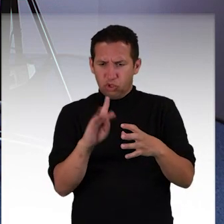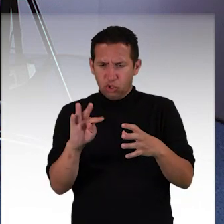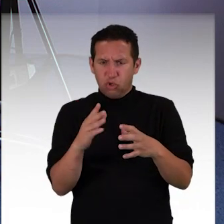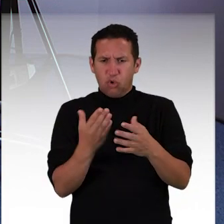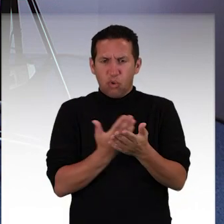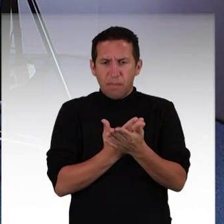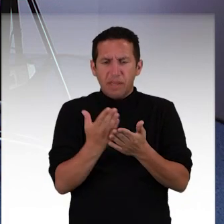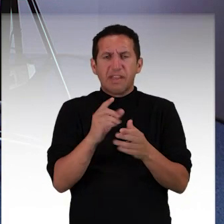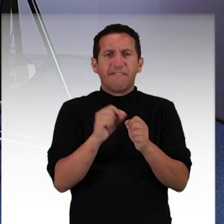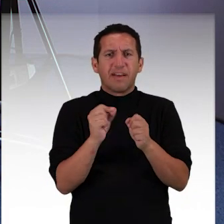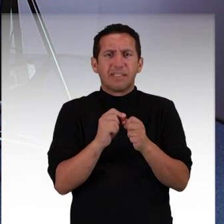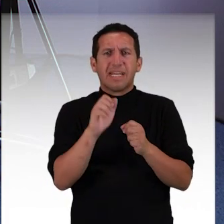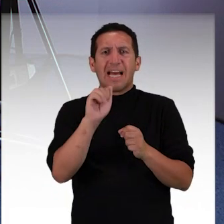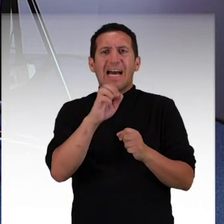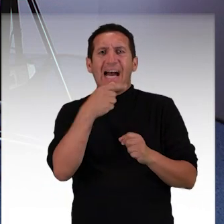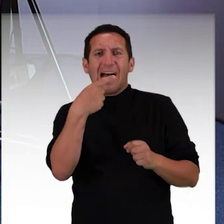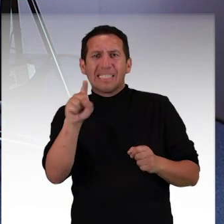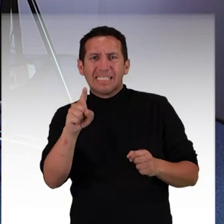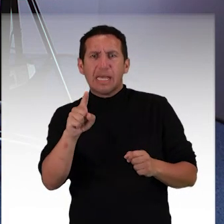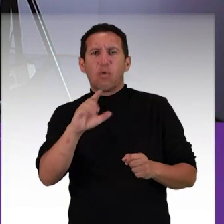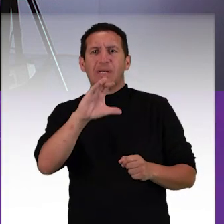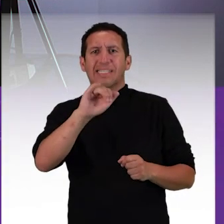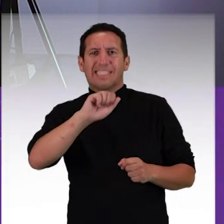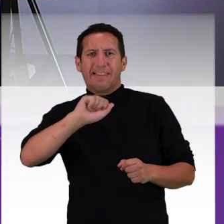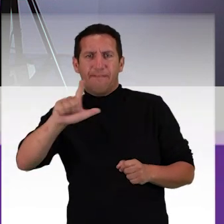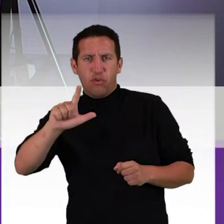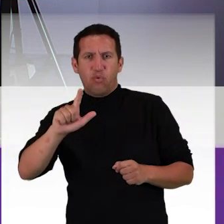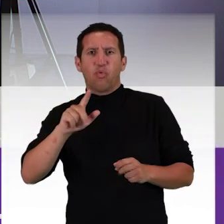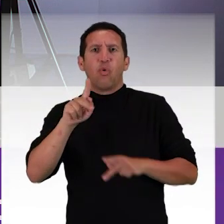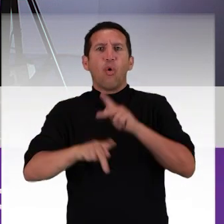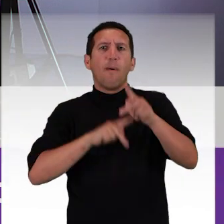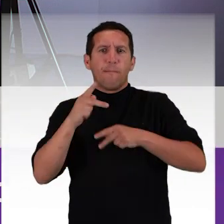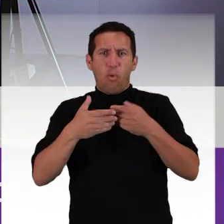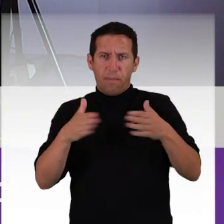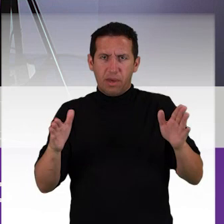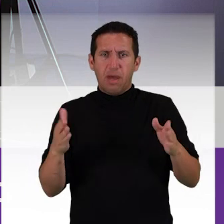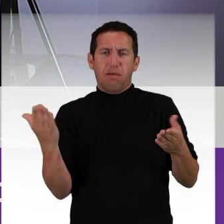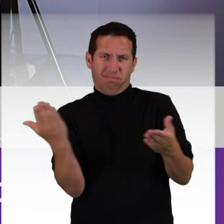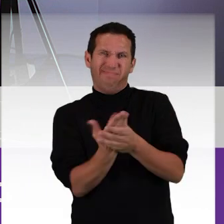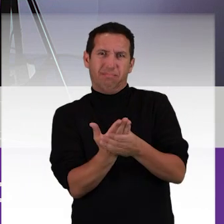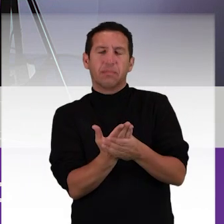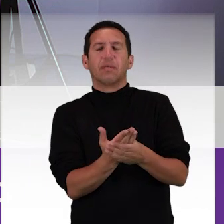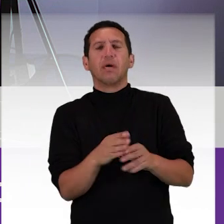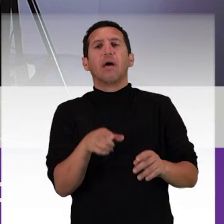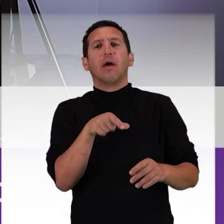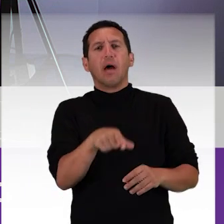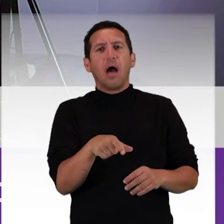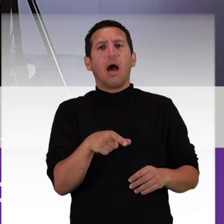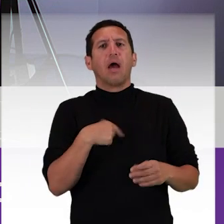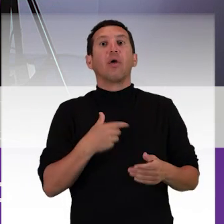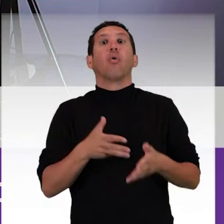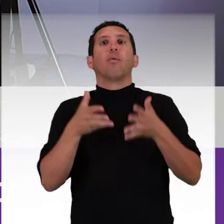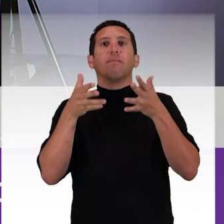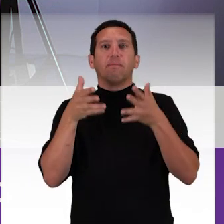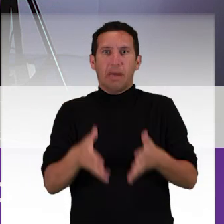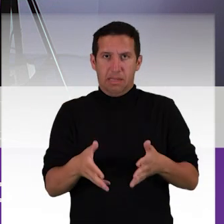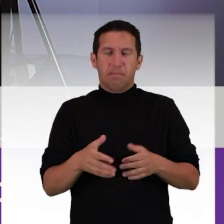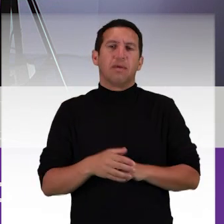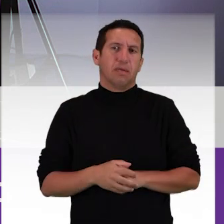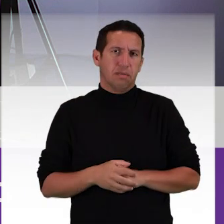todas para ingressar com as ações né de ação civil pública e obteve condenações